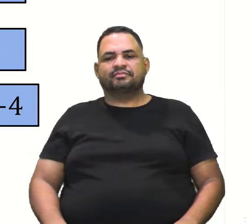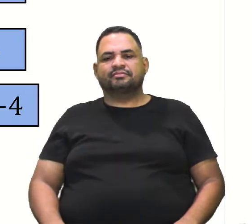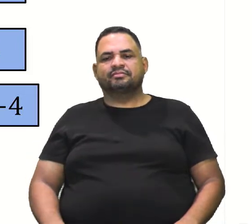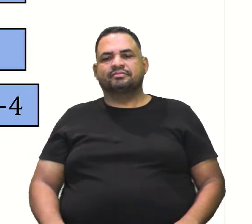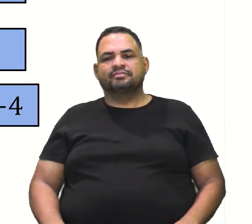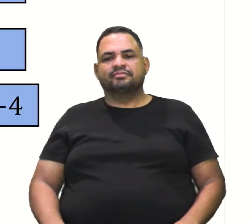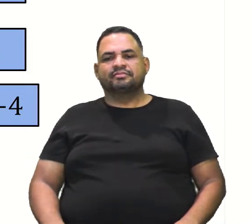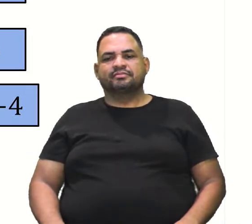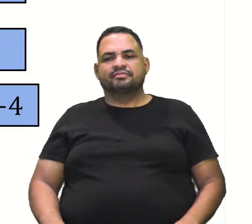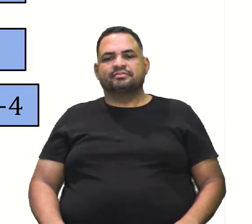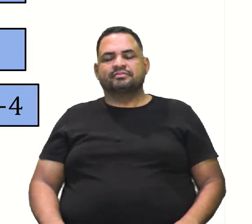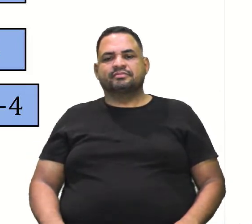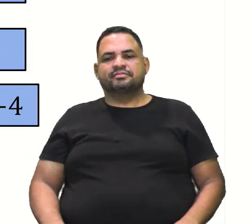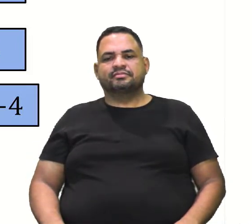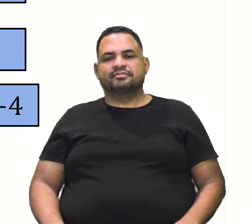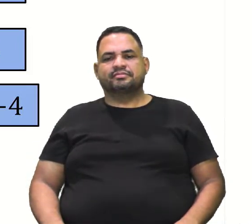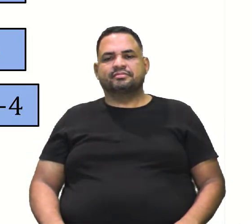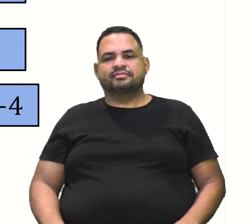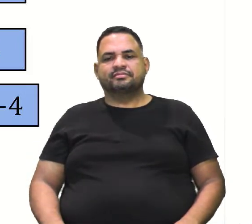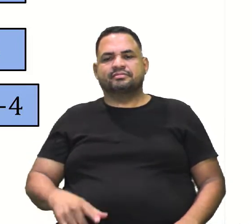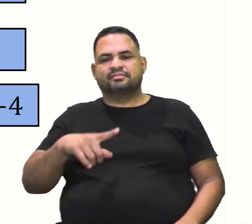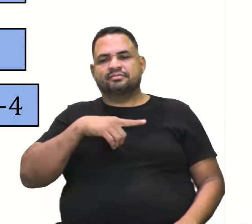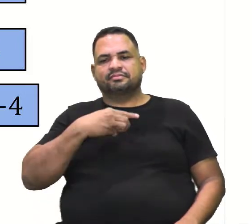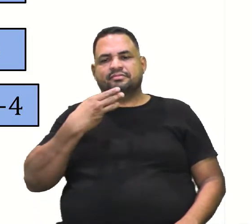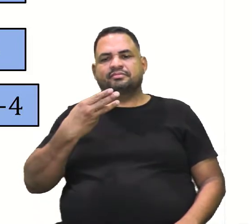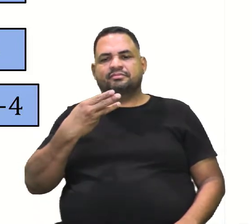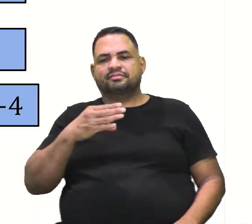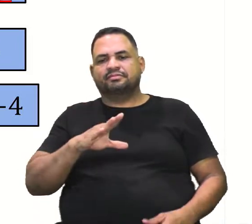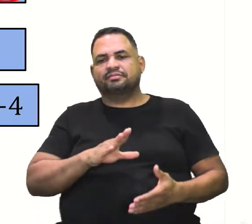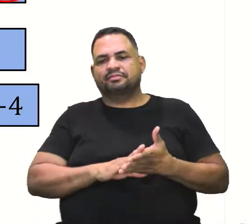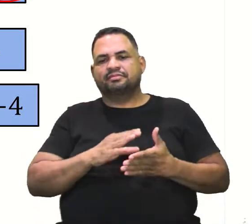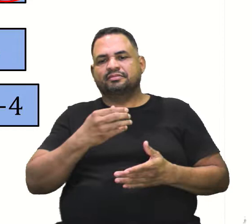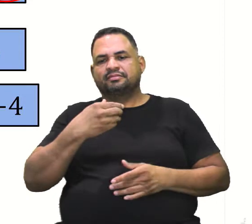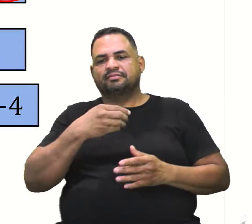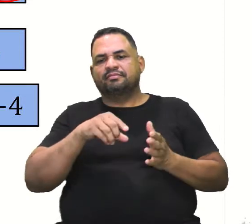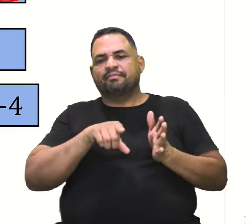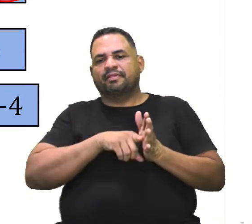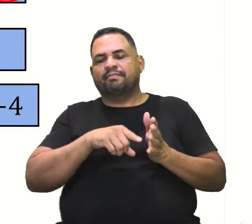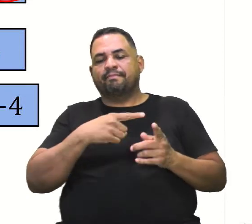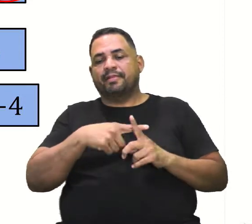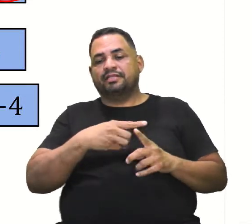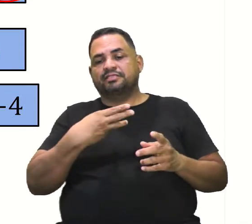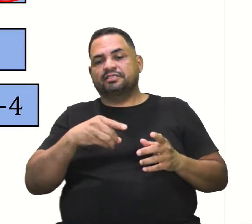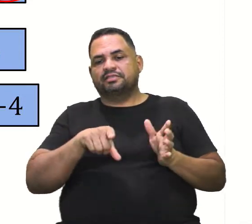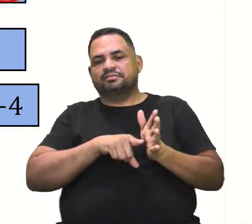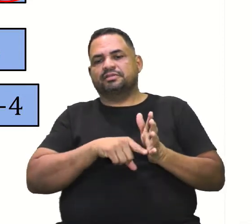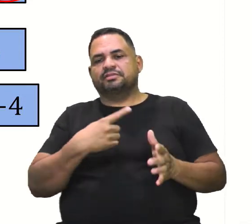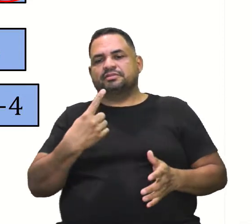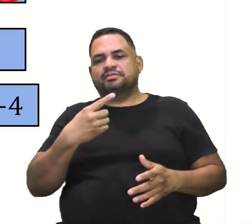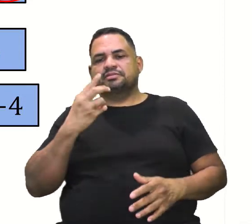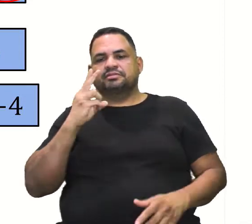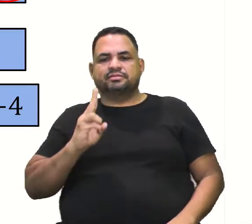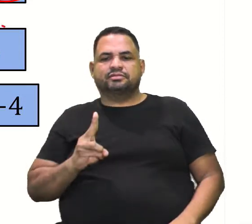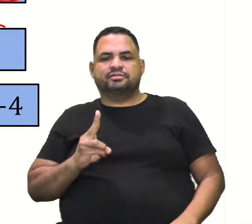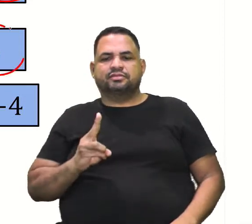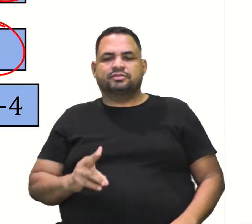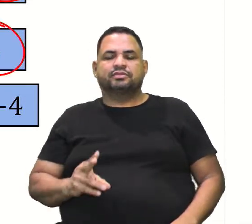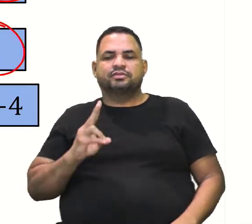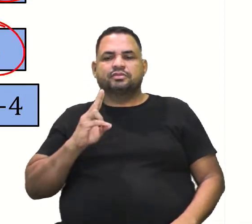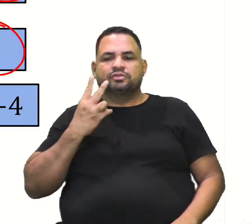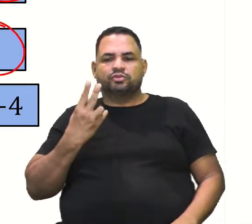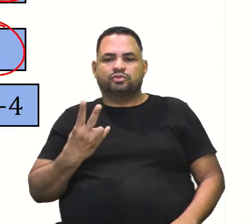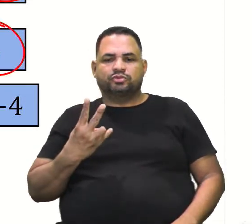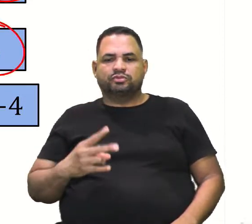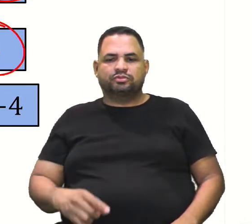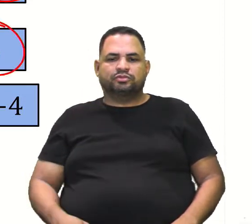somar um positivo com um negativo, eu tenho 3, mas eu devo 1, eu fico com um saldo de 2. Eu tenho 1 e tenho 3, eu